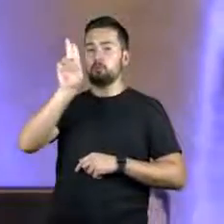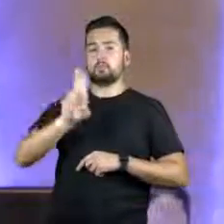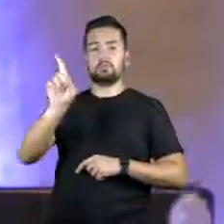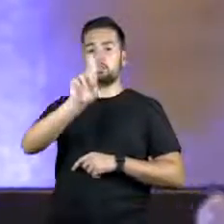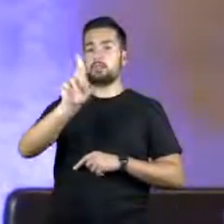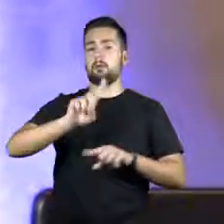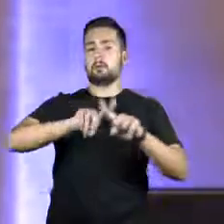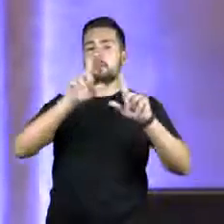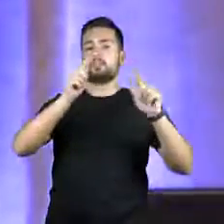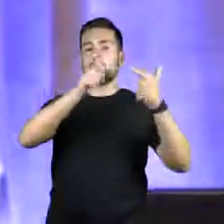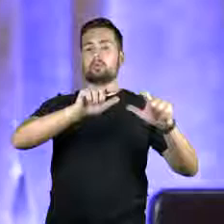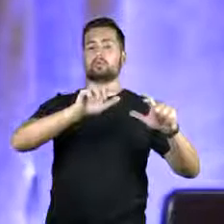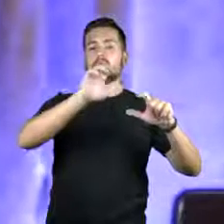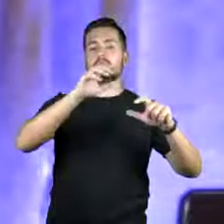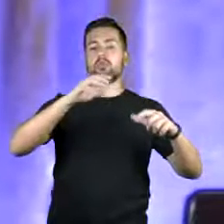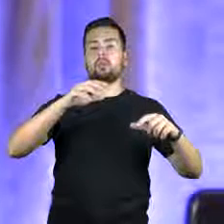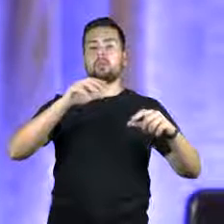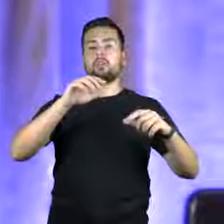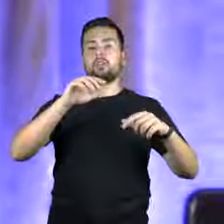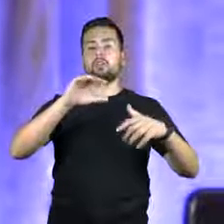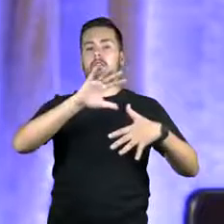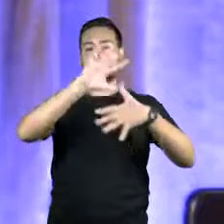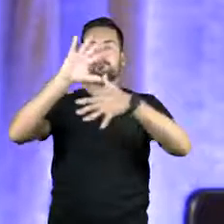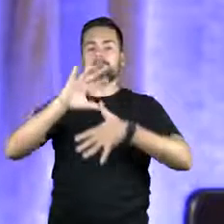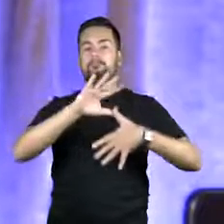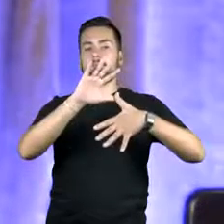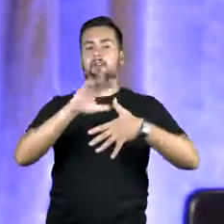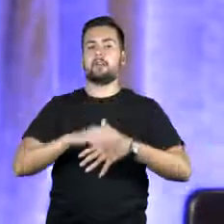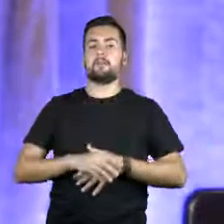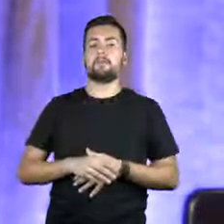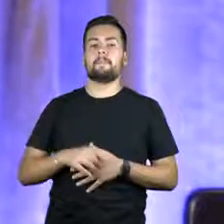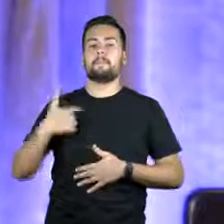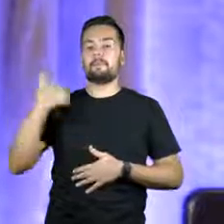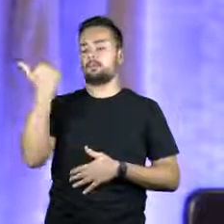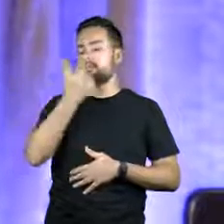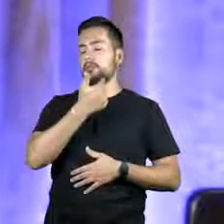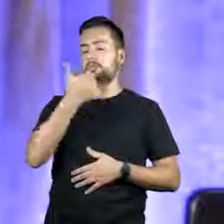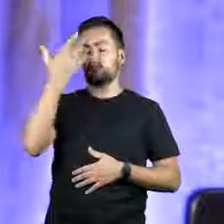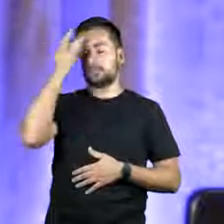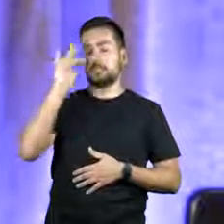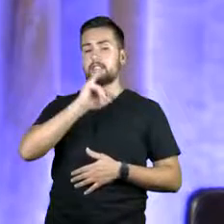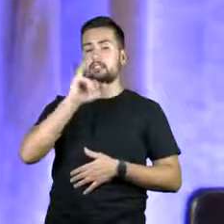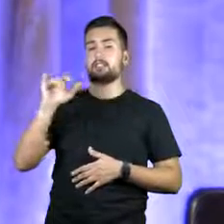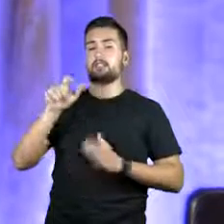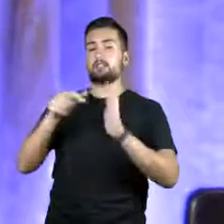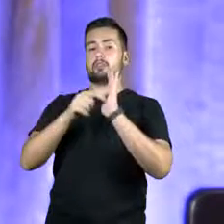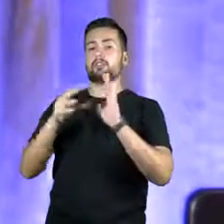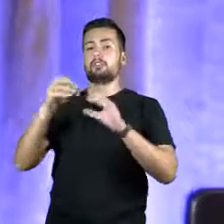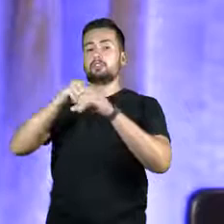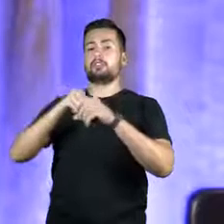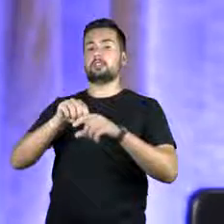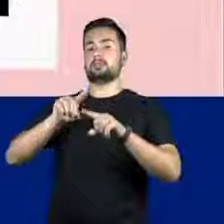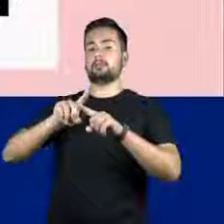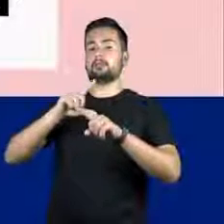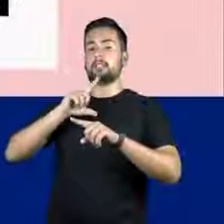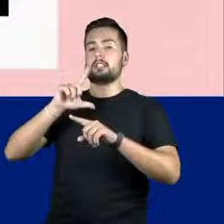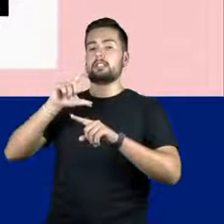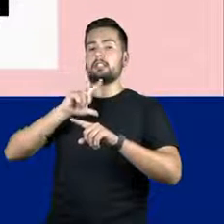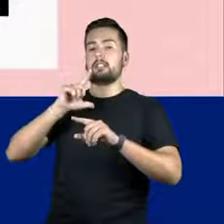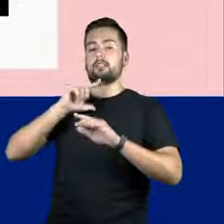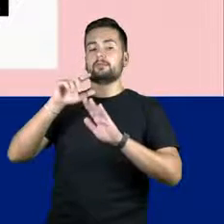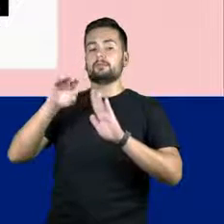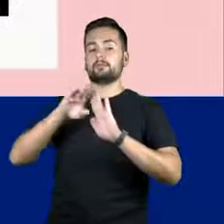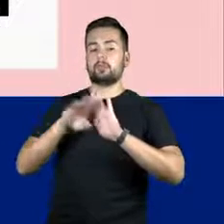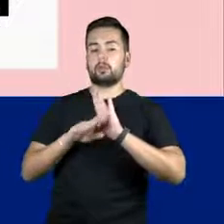eu não sei se eu vou conseguir trazer aqui em algum slide do print, mas ele vai ter um item aqui chamado justamente sismo, tá?